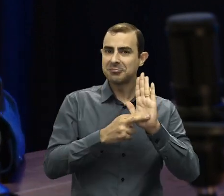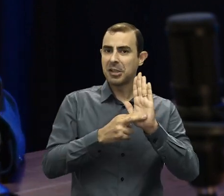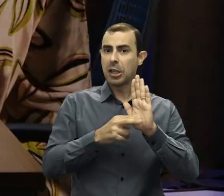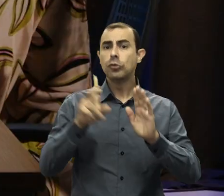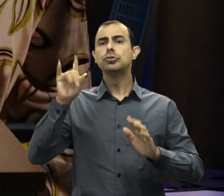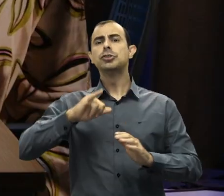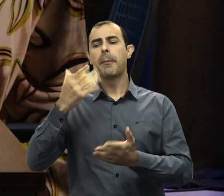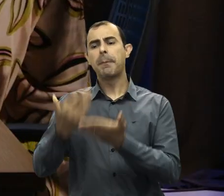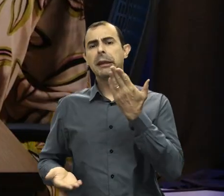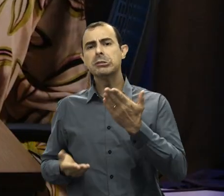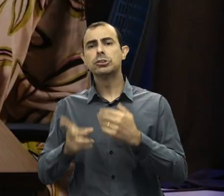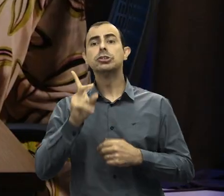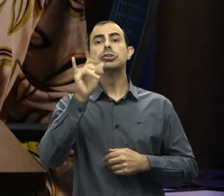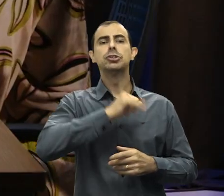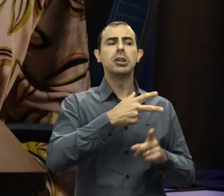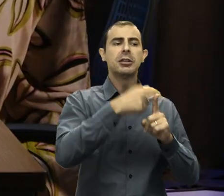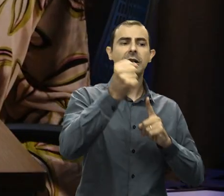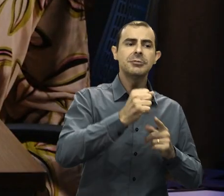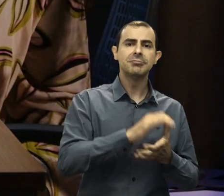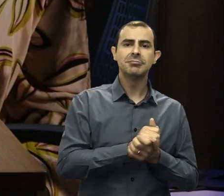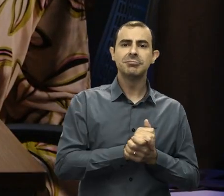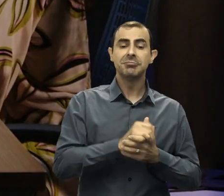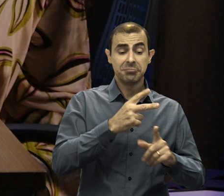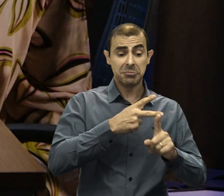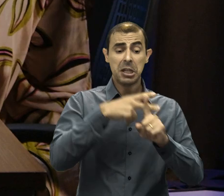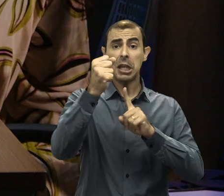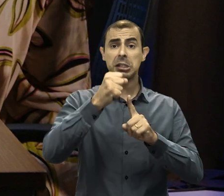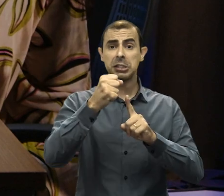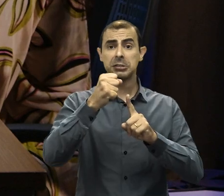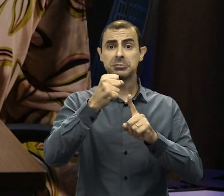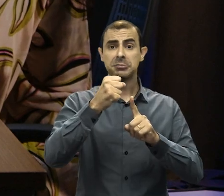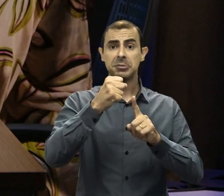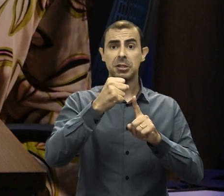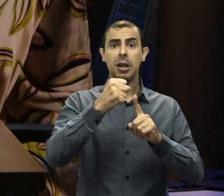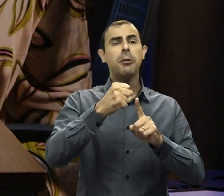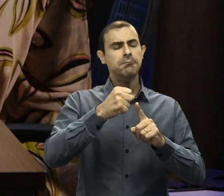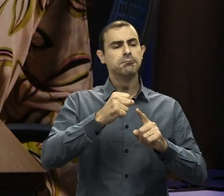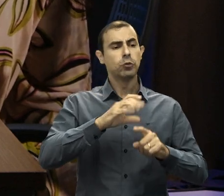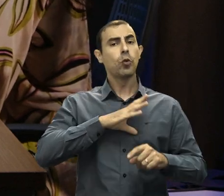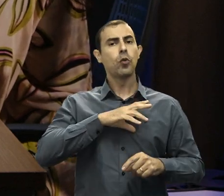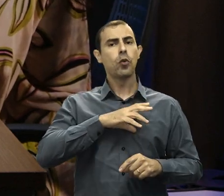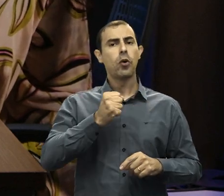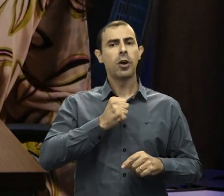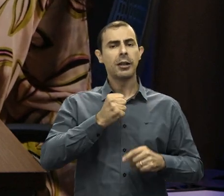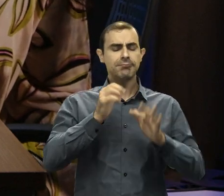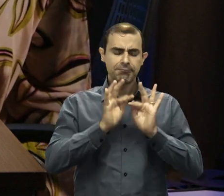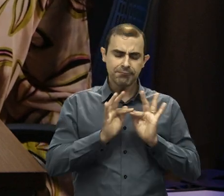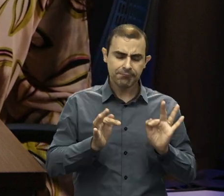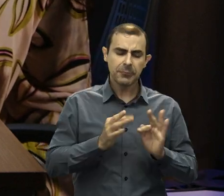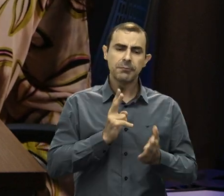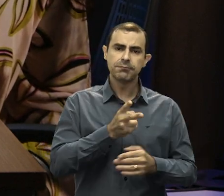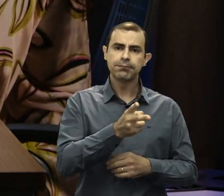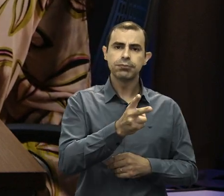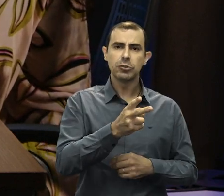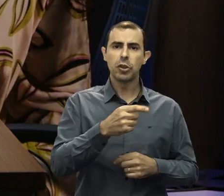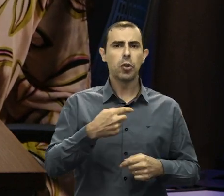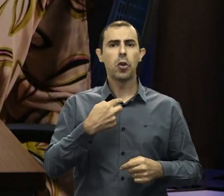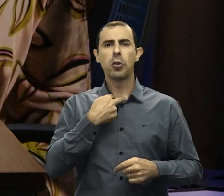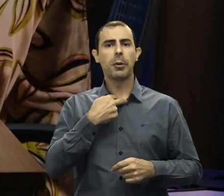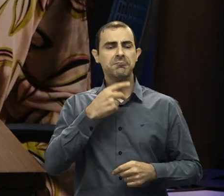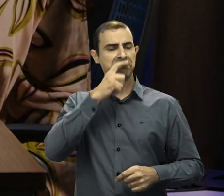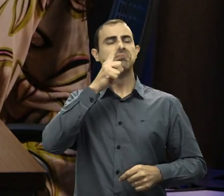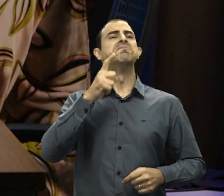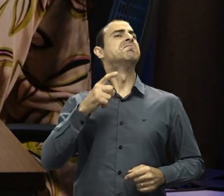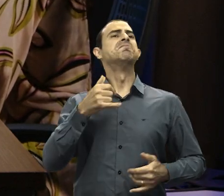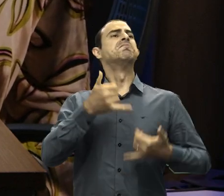você perde, mas quando você ganha, você tem que ter humildade para você continuar ali, né? Você não ficar